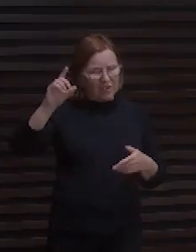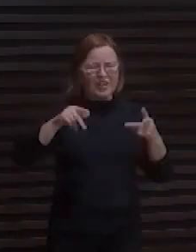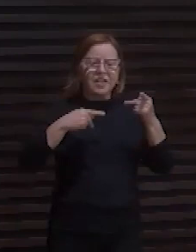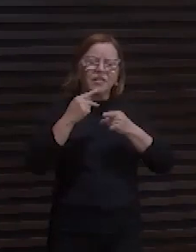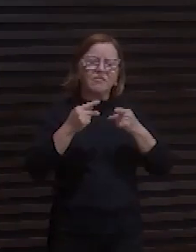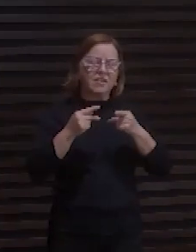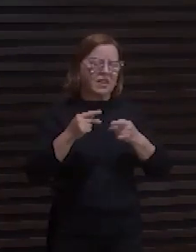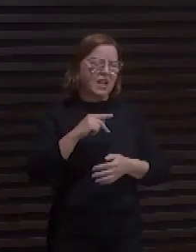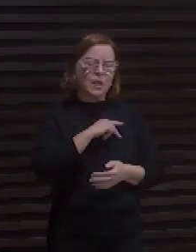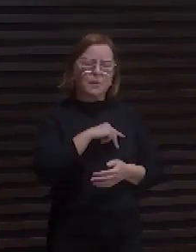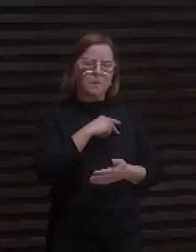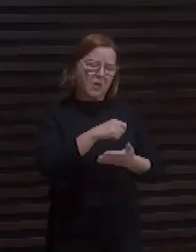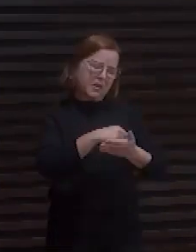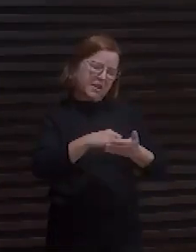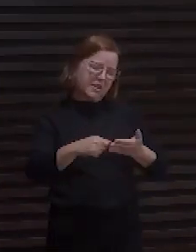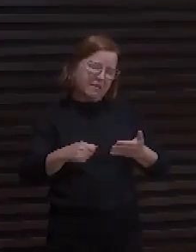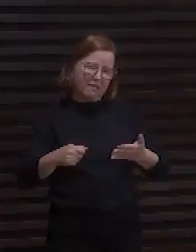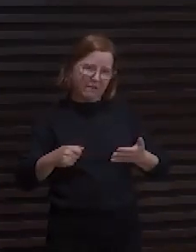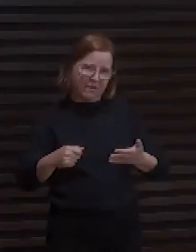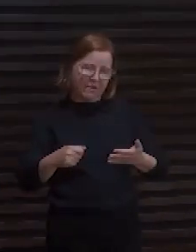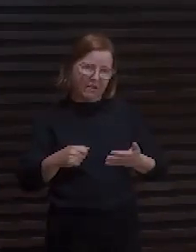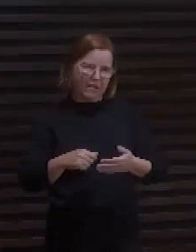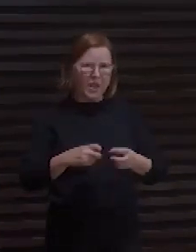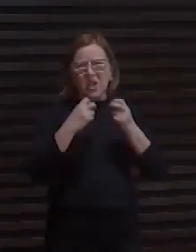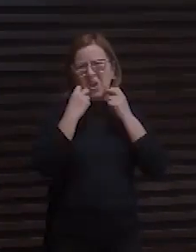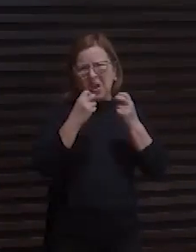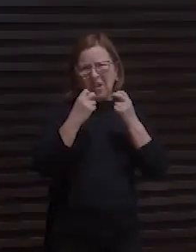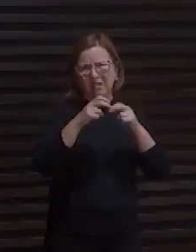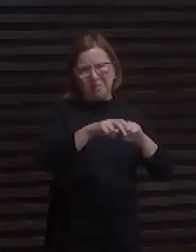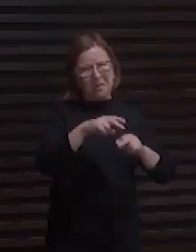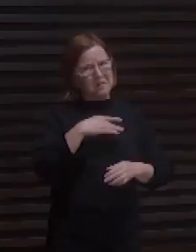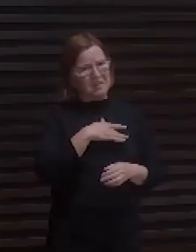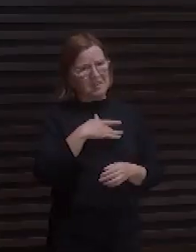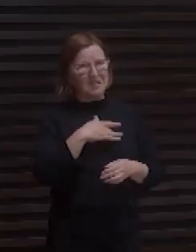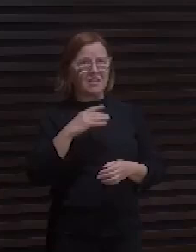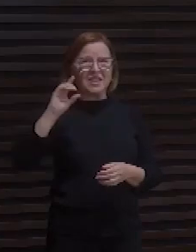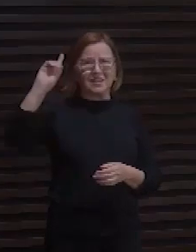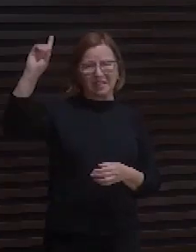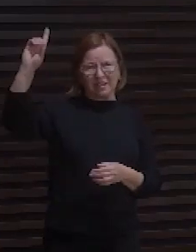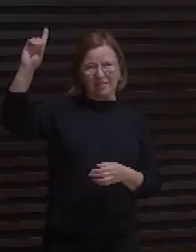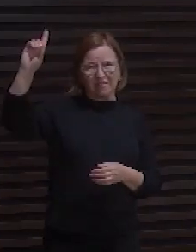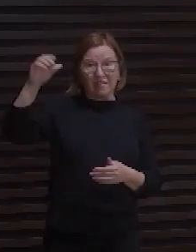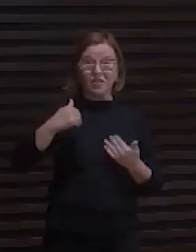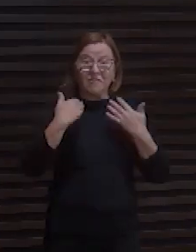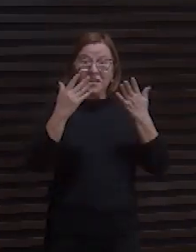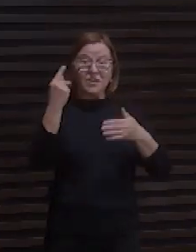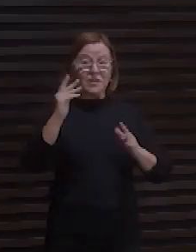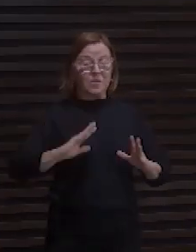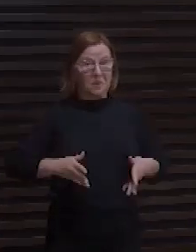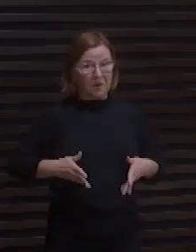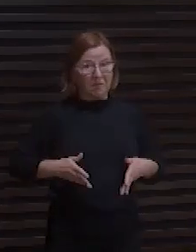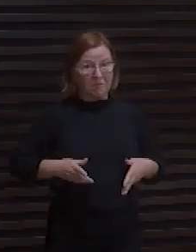razão Paulo estaria nos dizendo: rogo-vos pelas misericórdias de Deus, que ofereçam os seus corpos